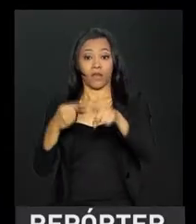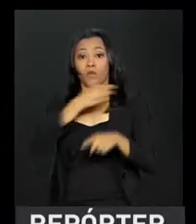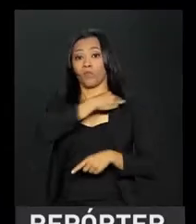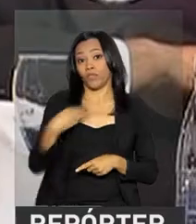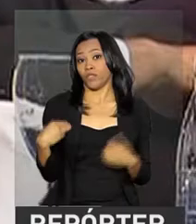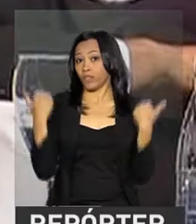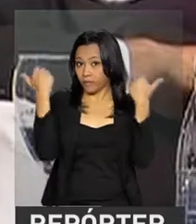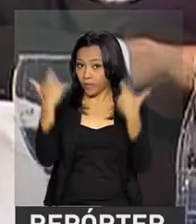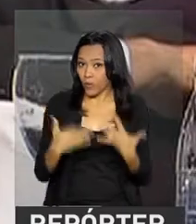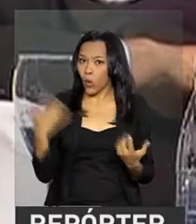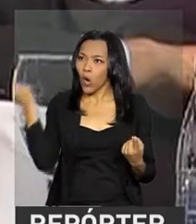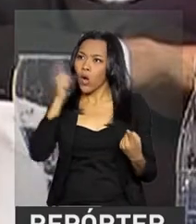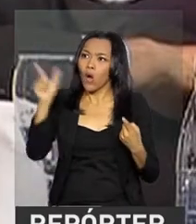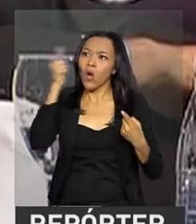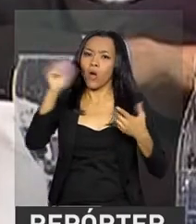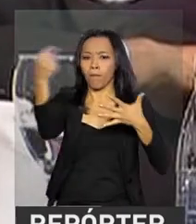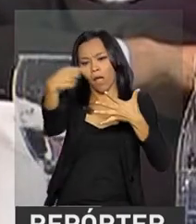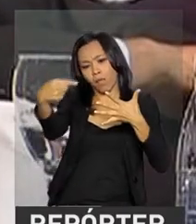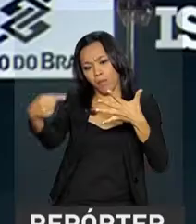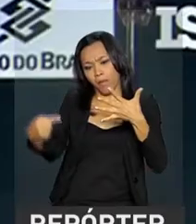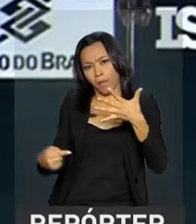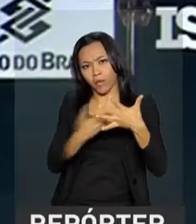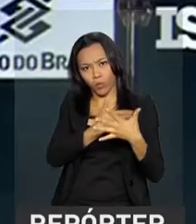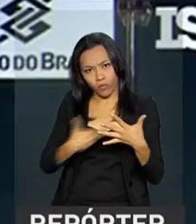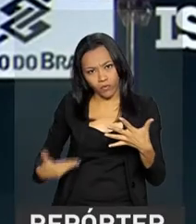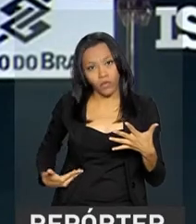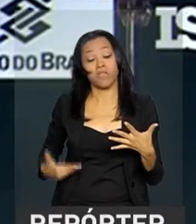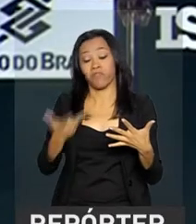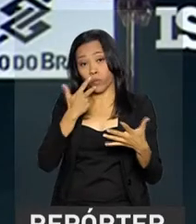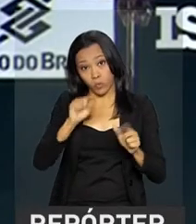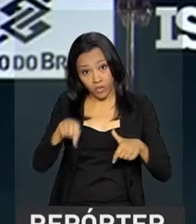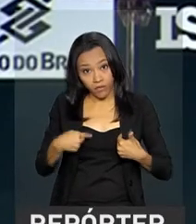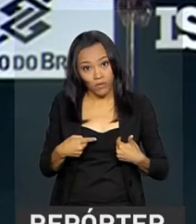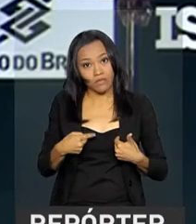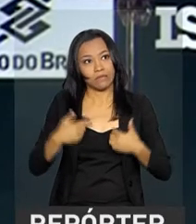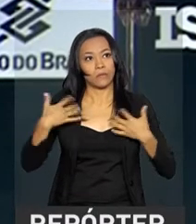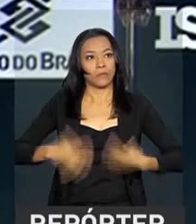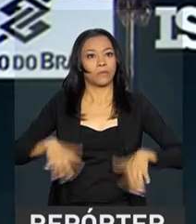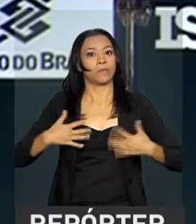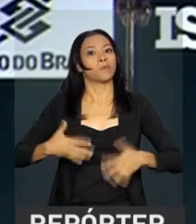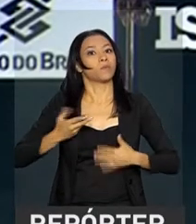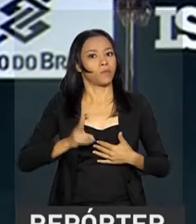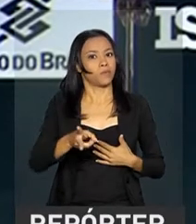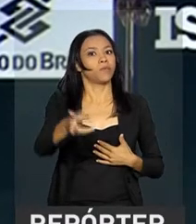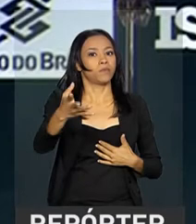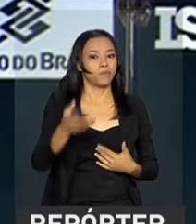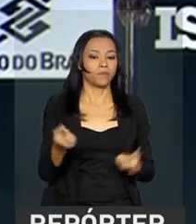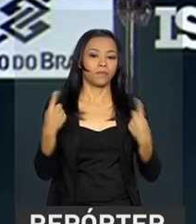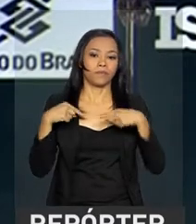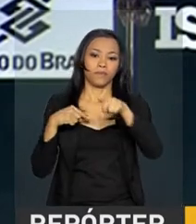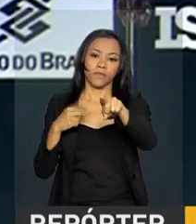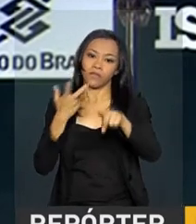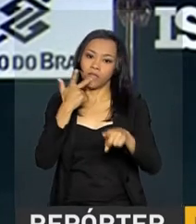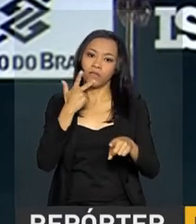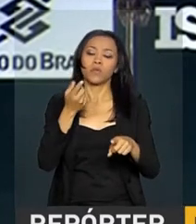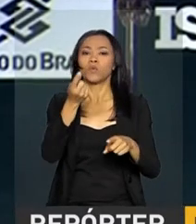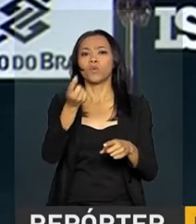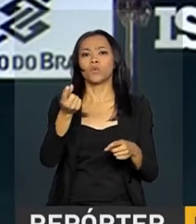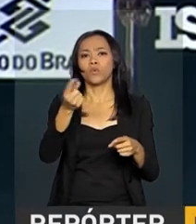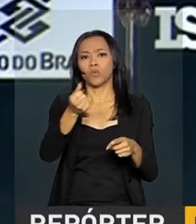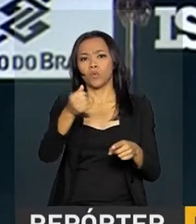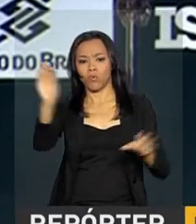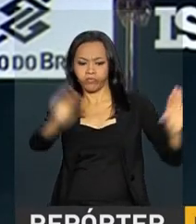os avanços conquistados pelo governo e disse que os desafios ainda são grandes o investimento que reflete a confiança